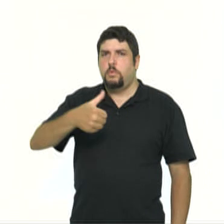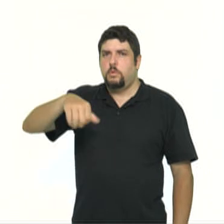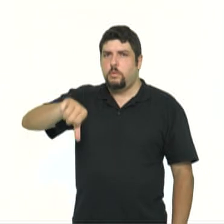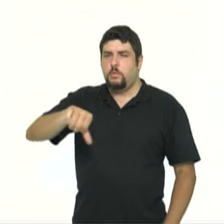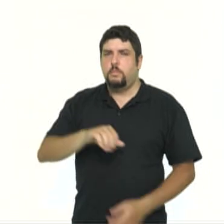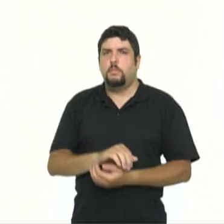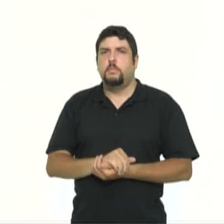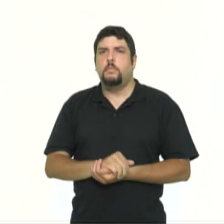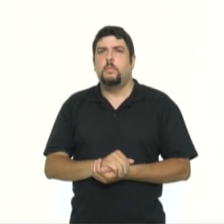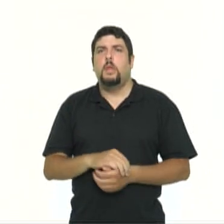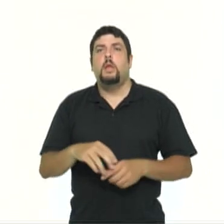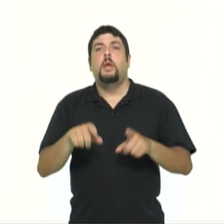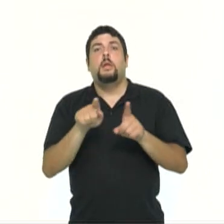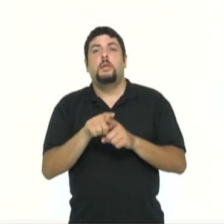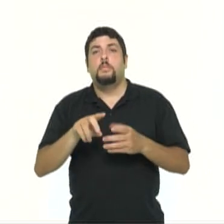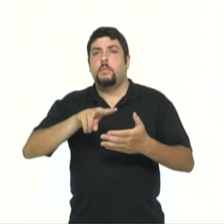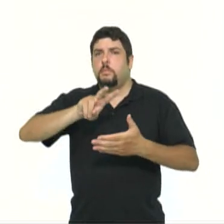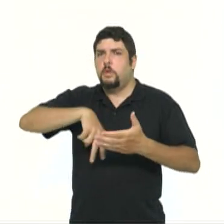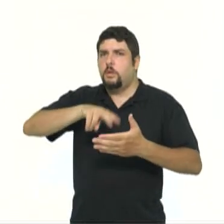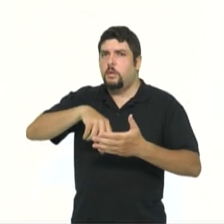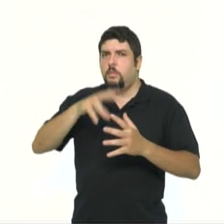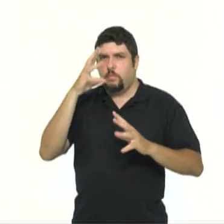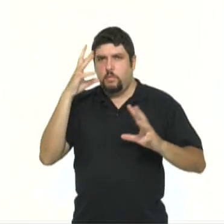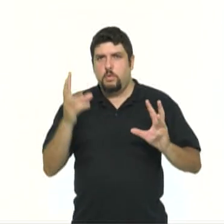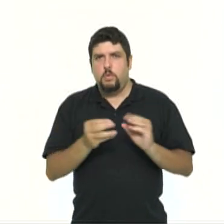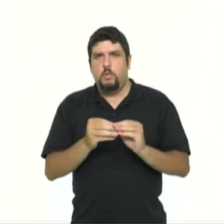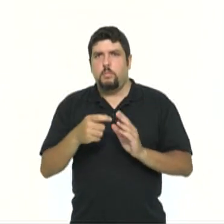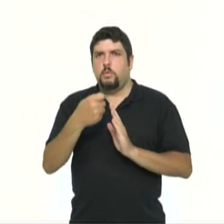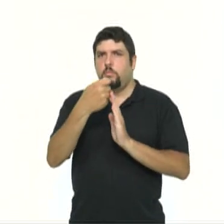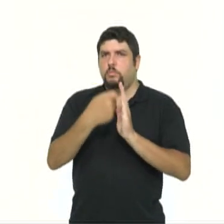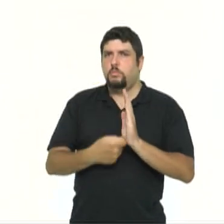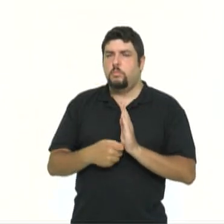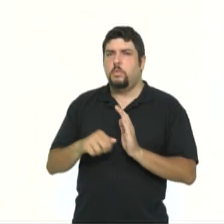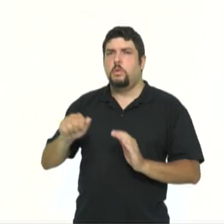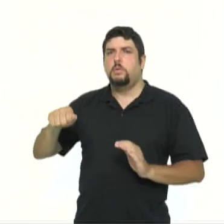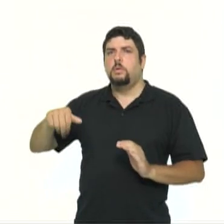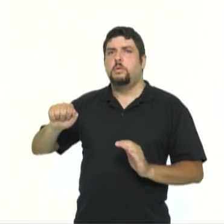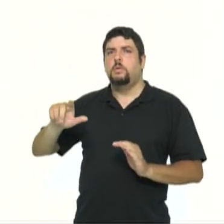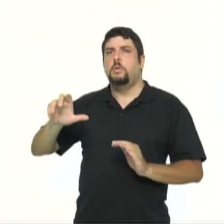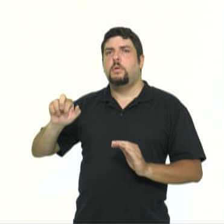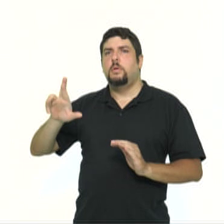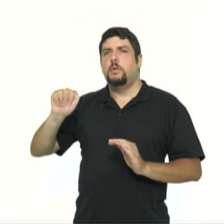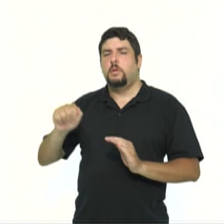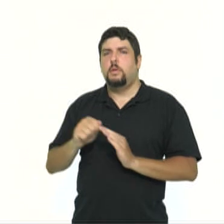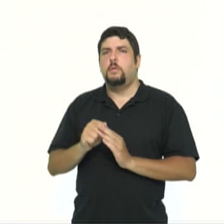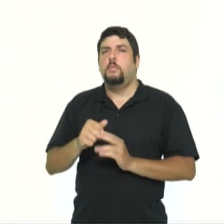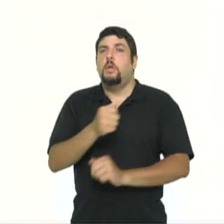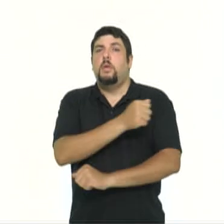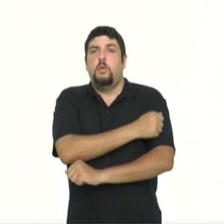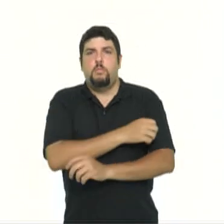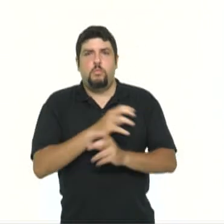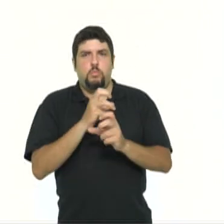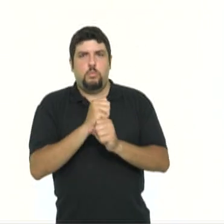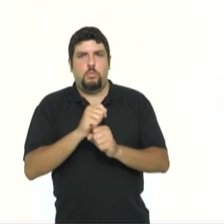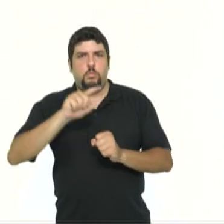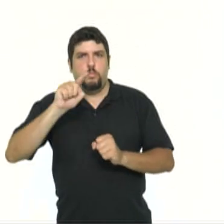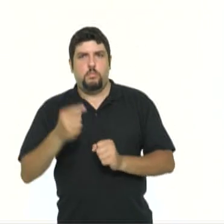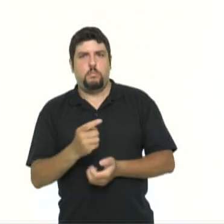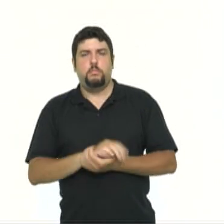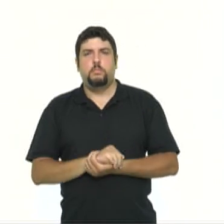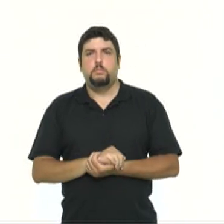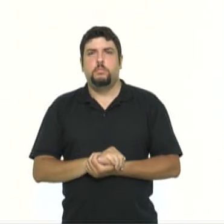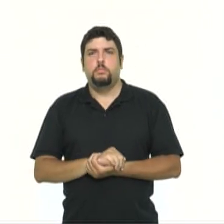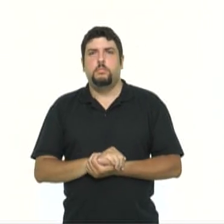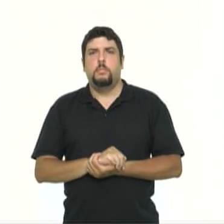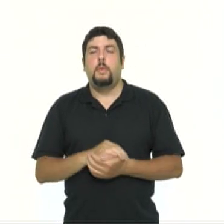e analisamos a redação da Ana Clara, que foi uma redação de nota 1000. Nós observamos os